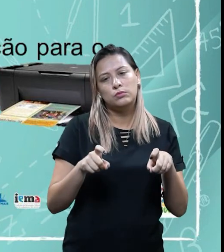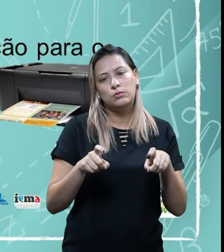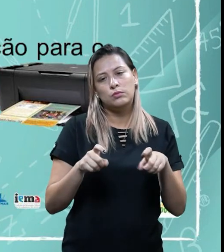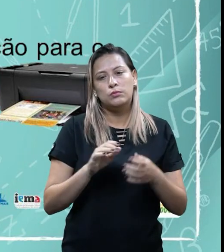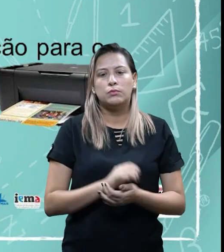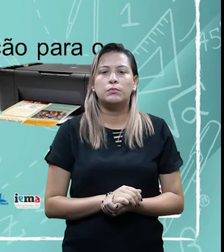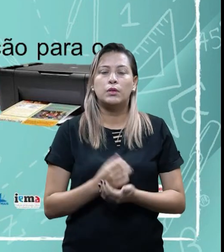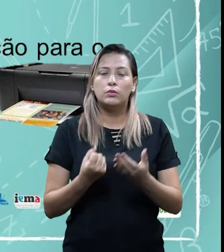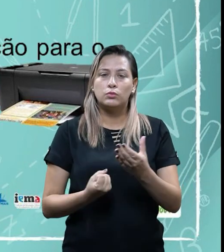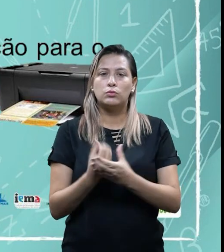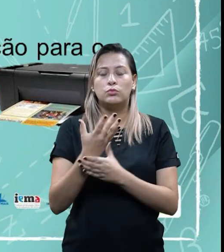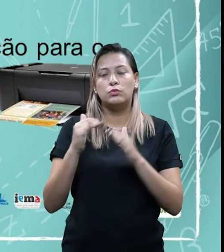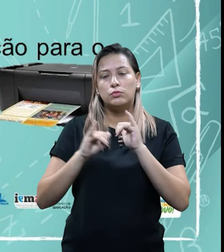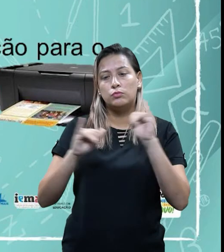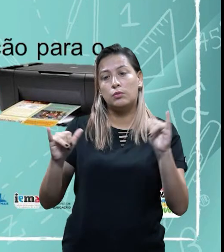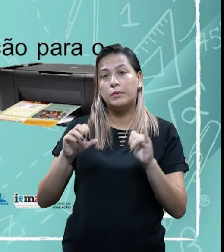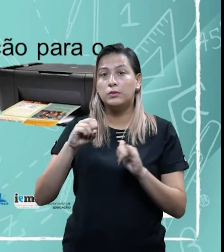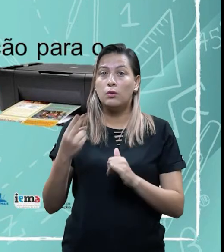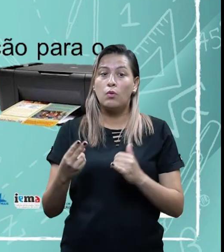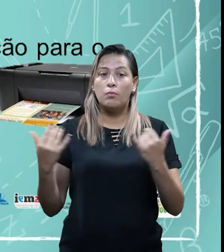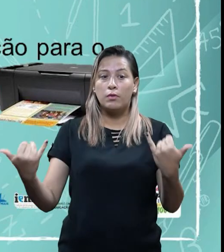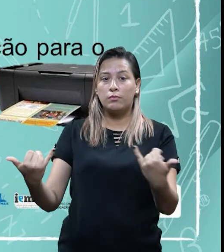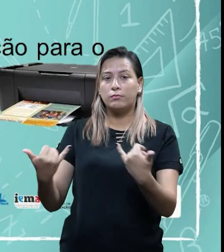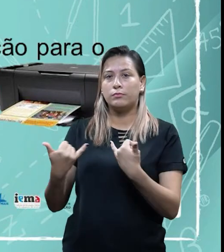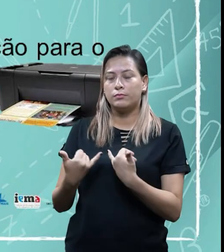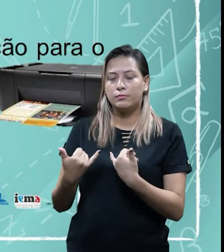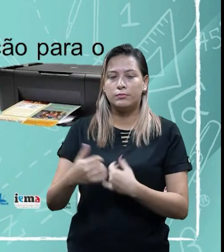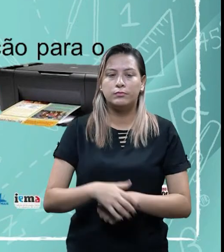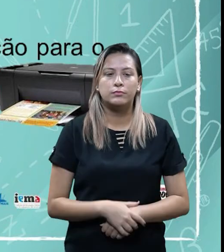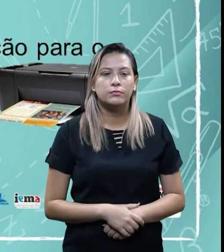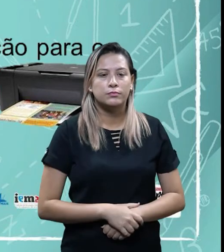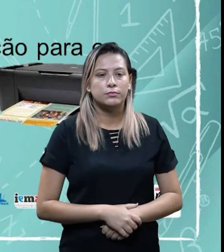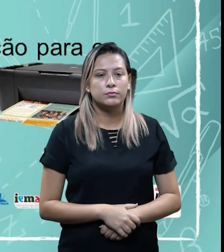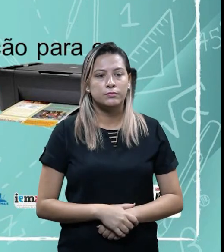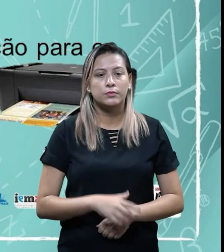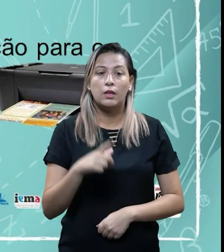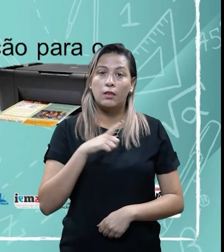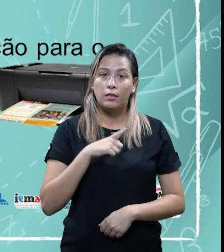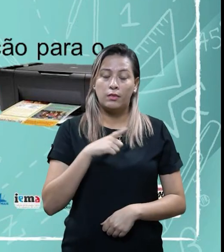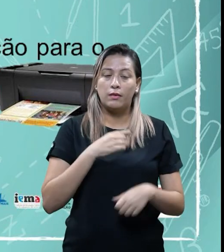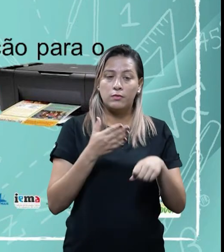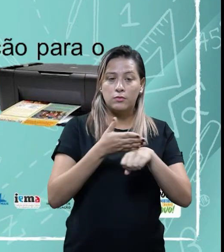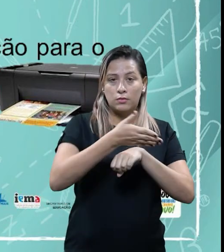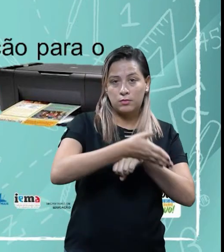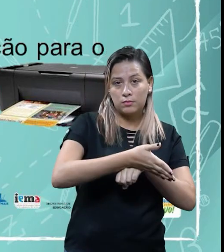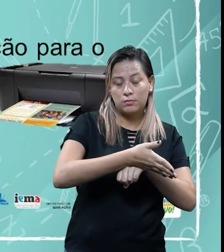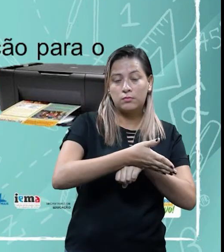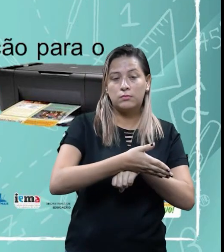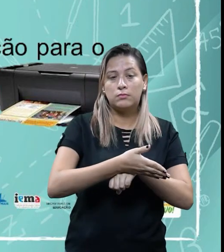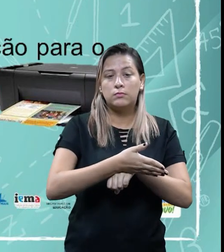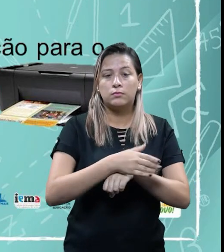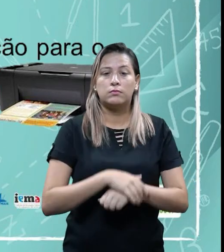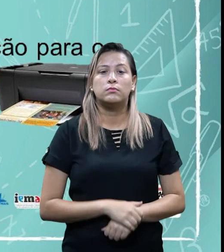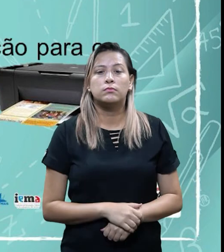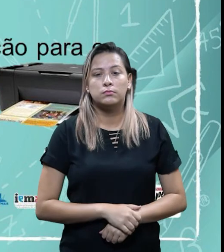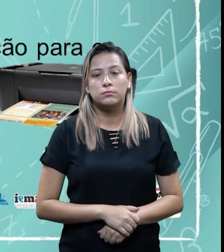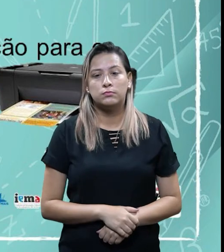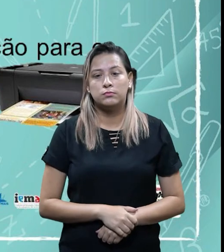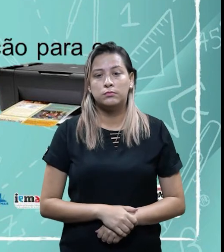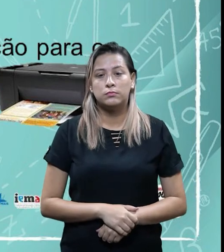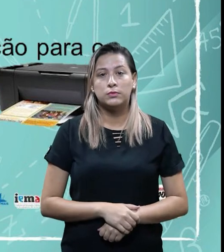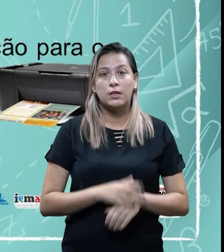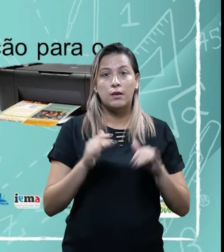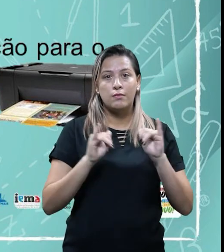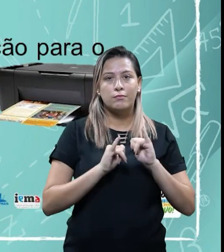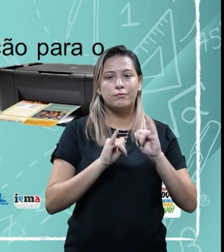para receber a informação. E esses periféricos são classificados como periférico de entrada, são aqueles dispositivos que levam